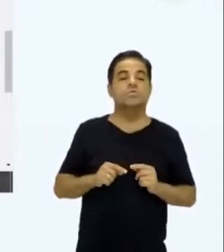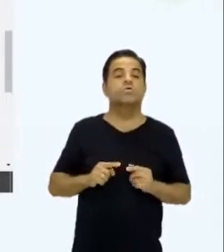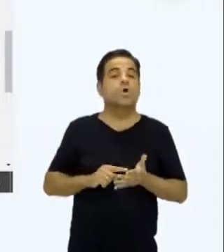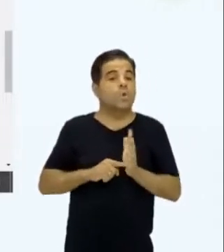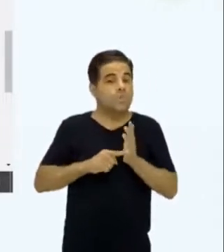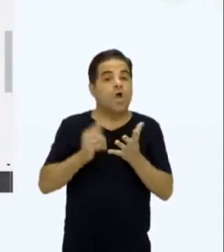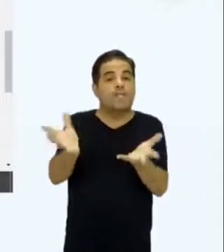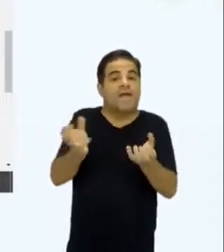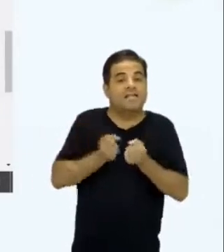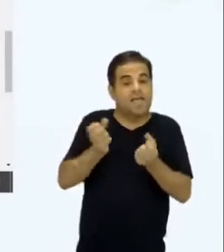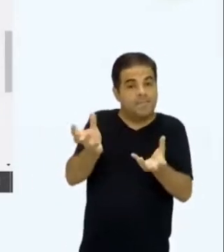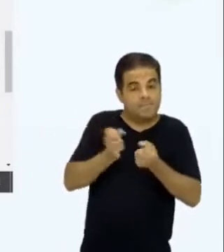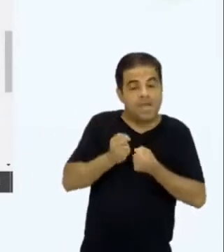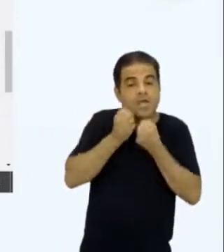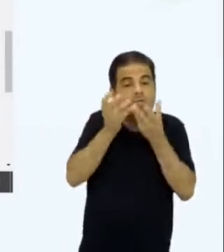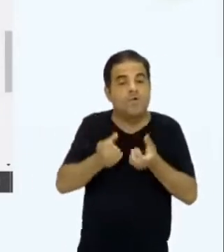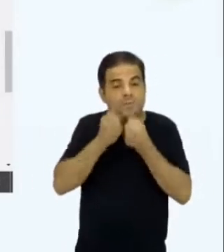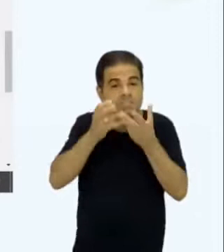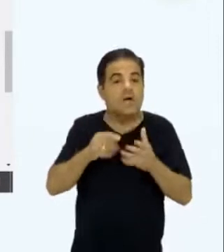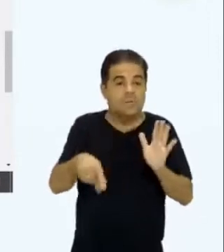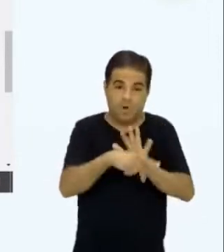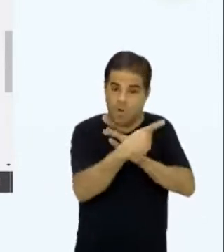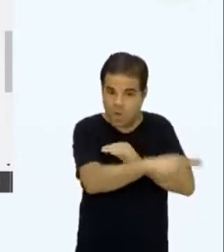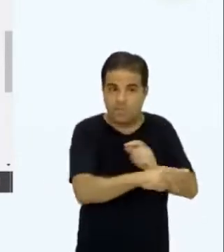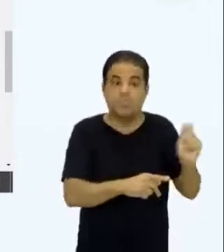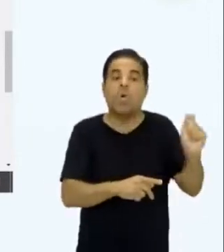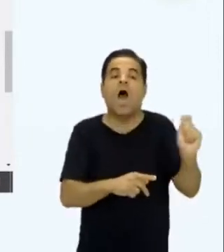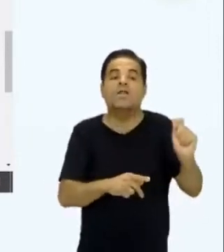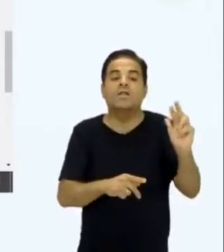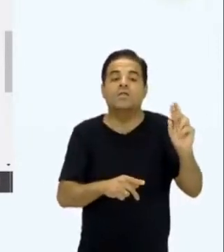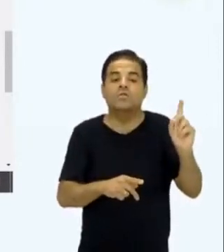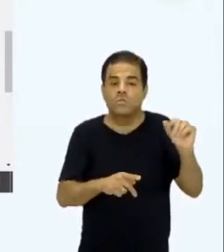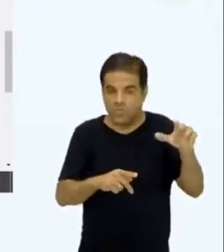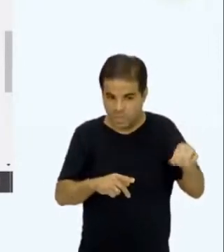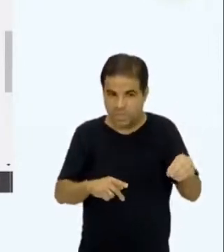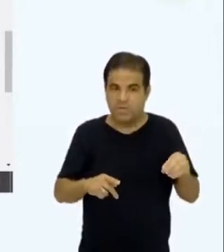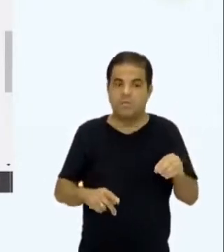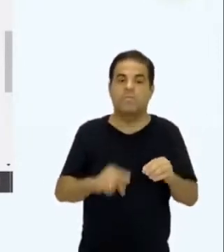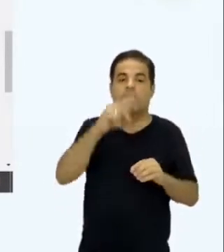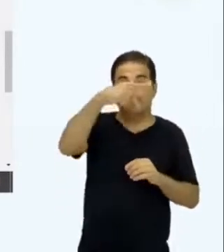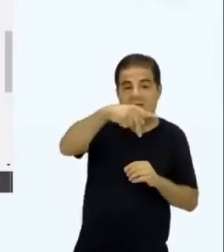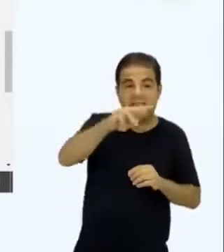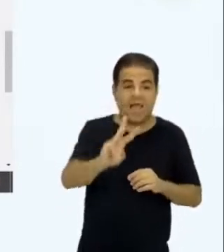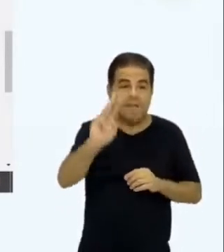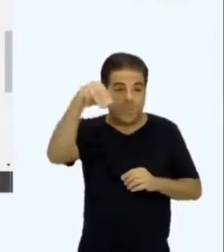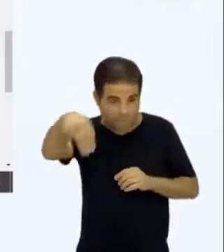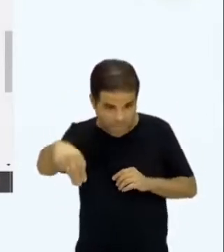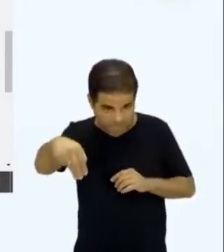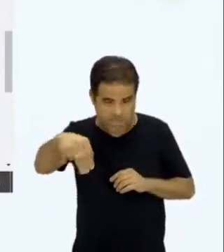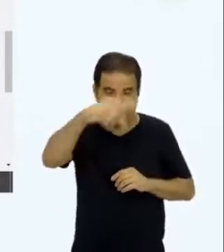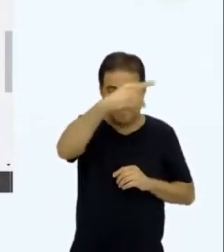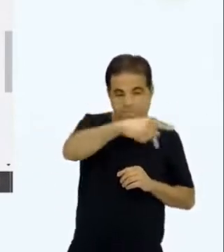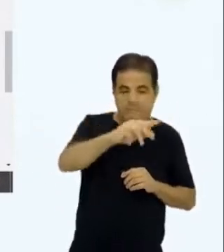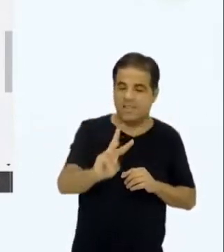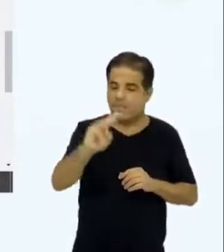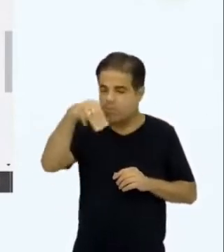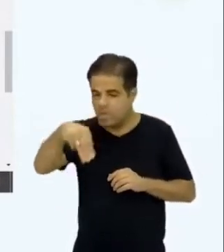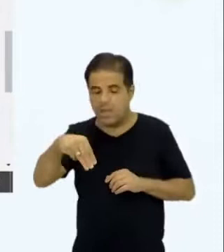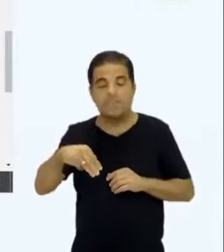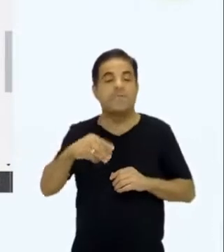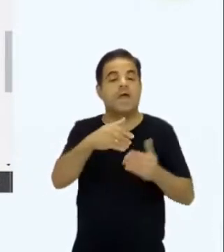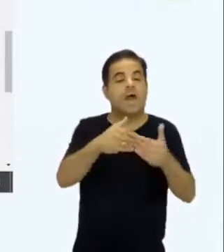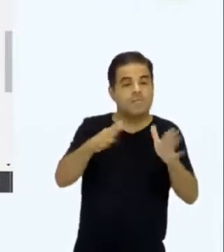vai receber as informações do Arduino. Então, nós escolhemos uma porta PWM, a porta 5, e nós